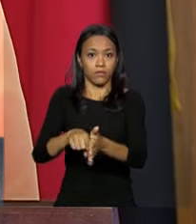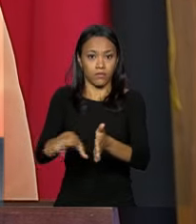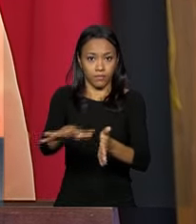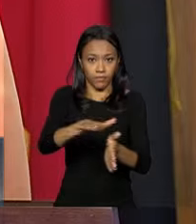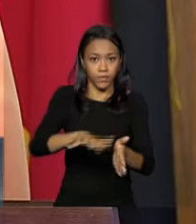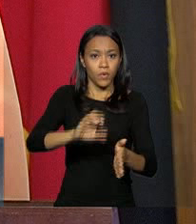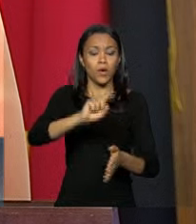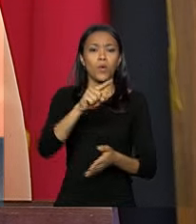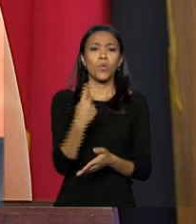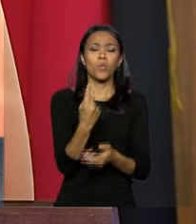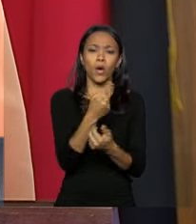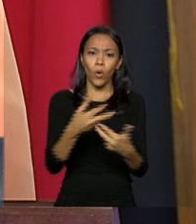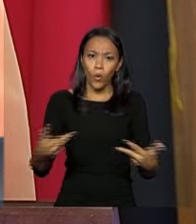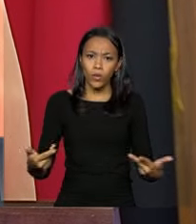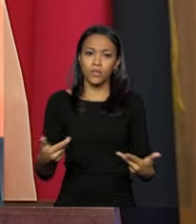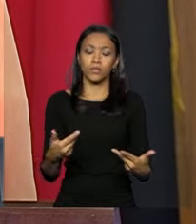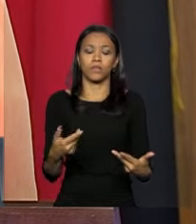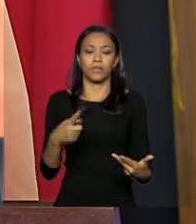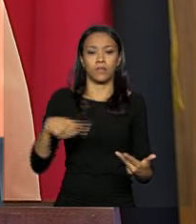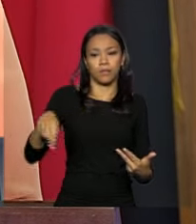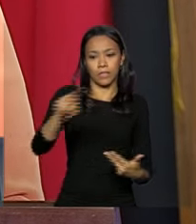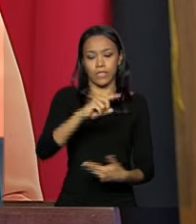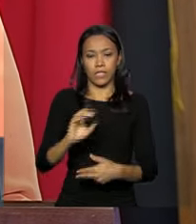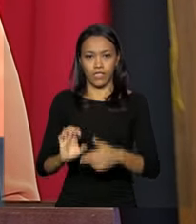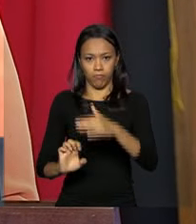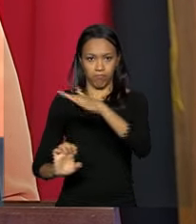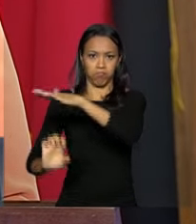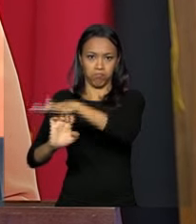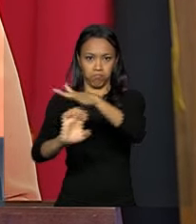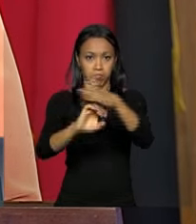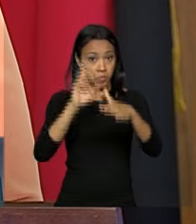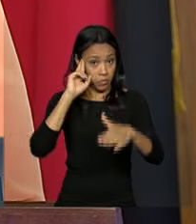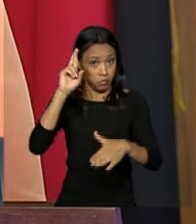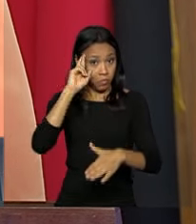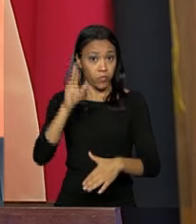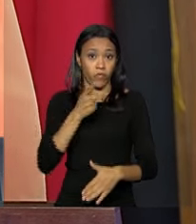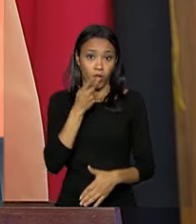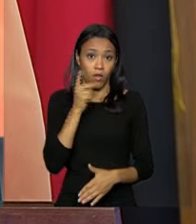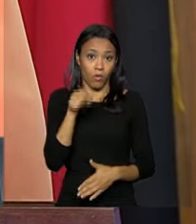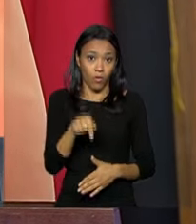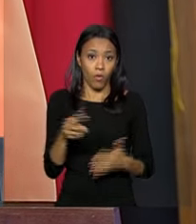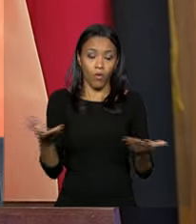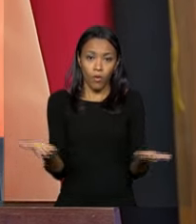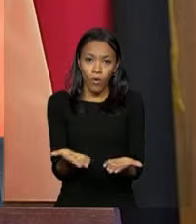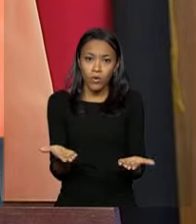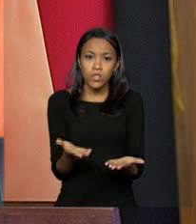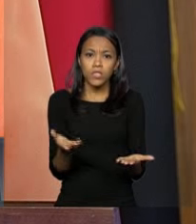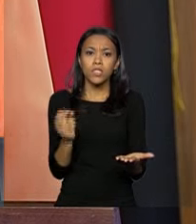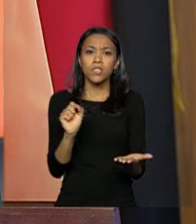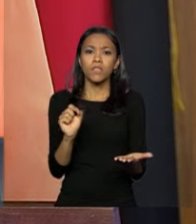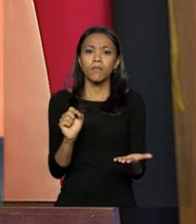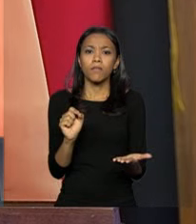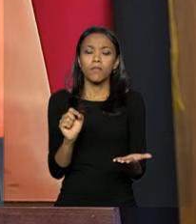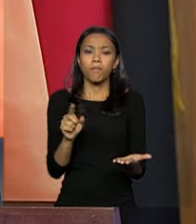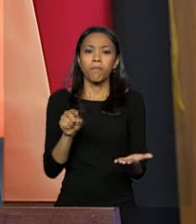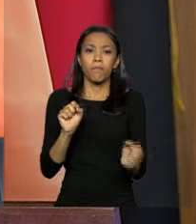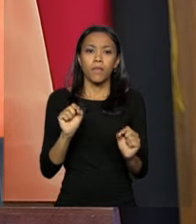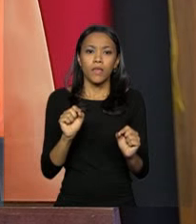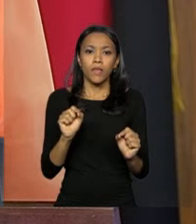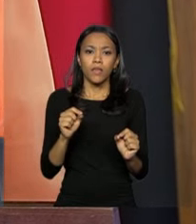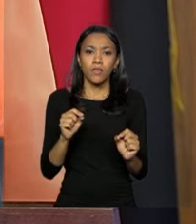Uma coisa que os empresários me referiram hoje, uma coisa importante, que é a questão das patentes, e aqui pedi que